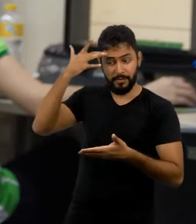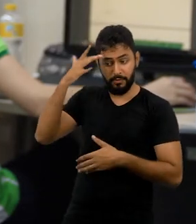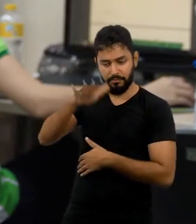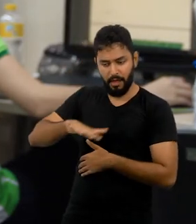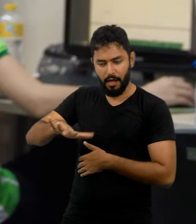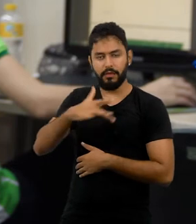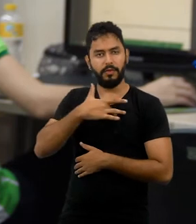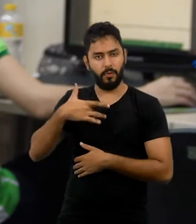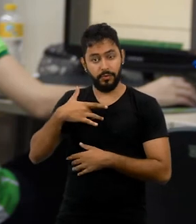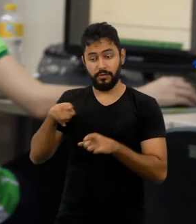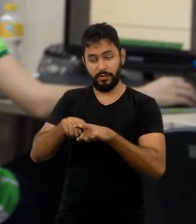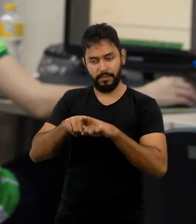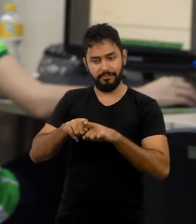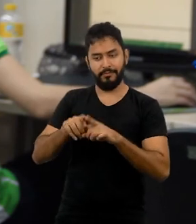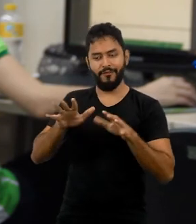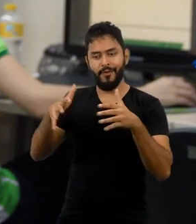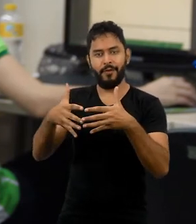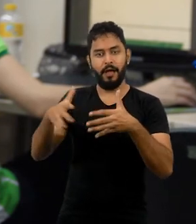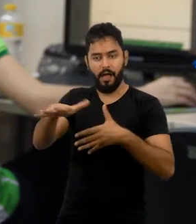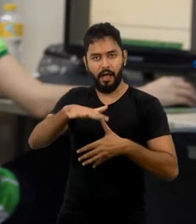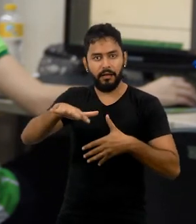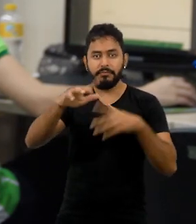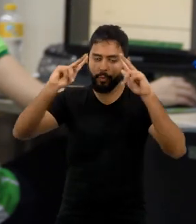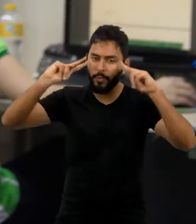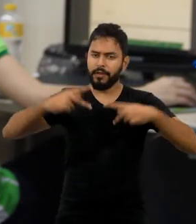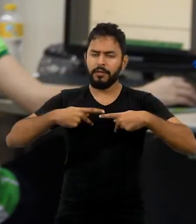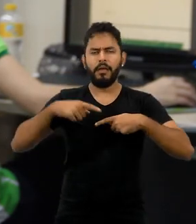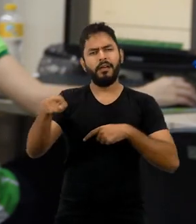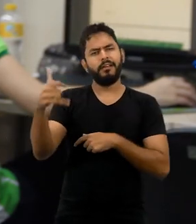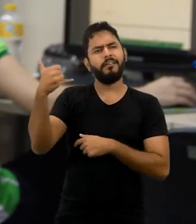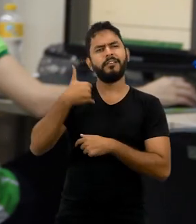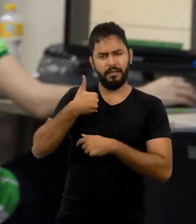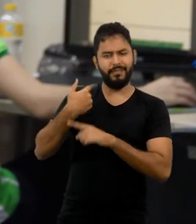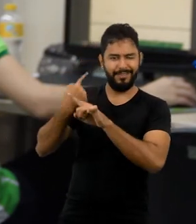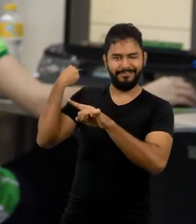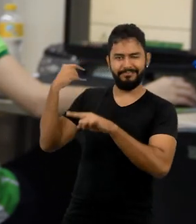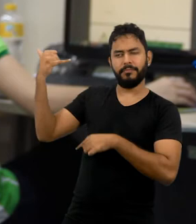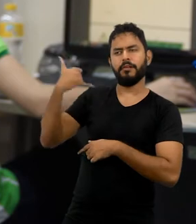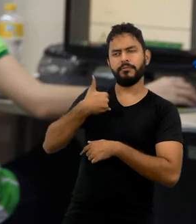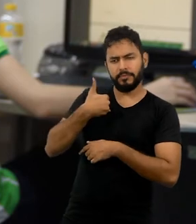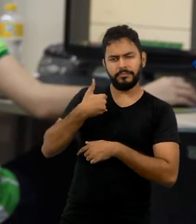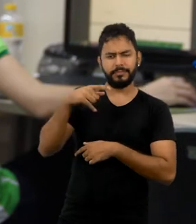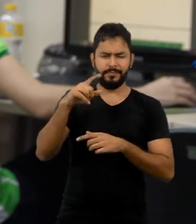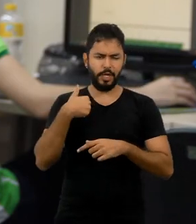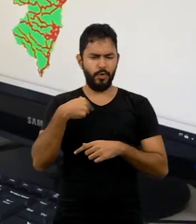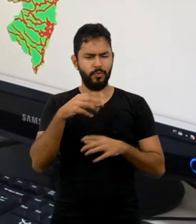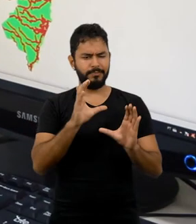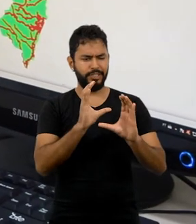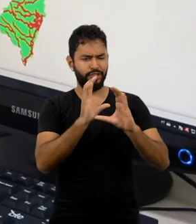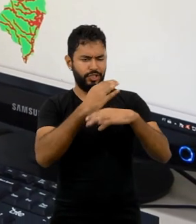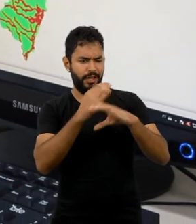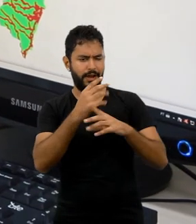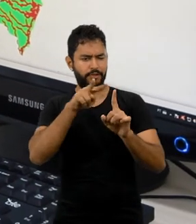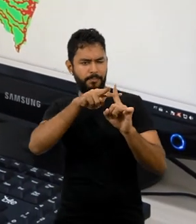de saúde e da área de humanas. Então, eles diziam para mim na época que eu ia ser uma engenheira com outro olhar.